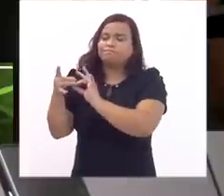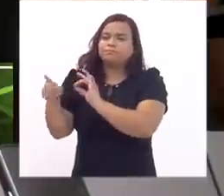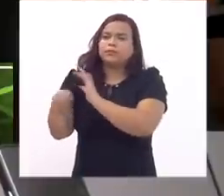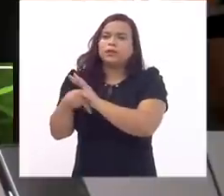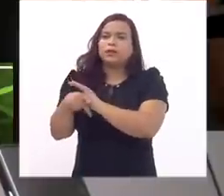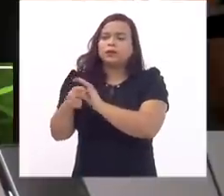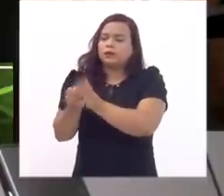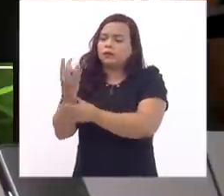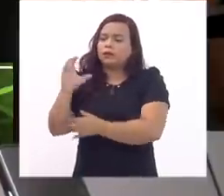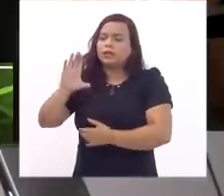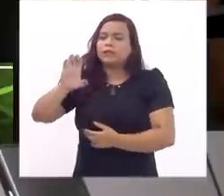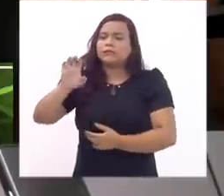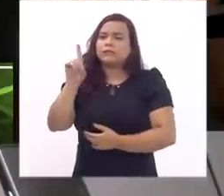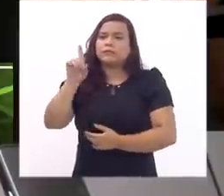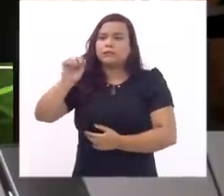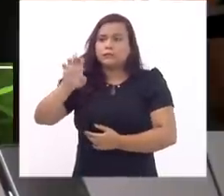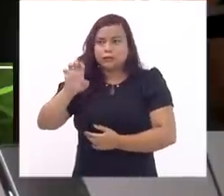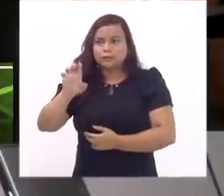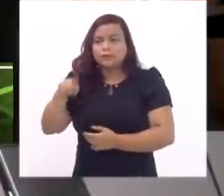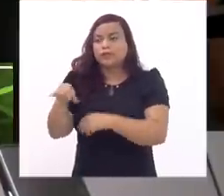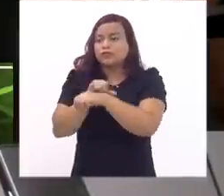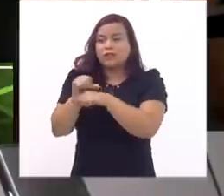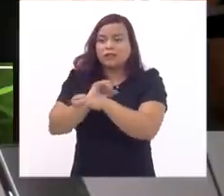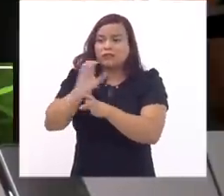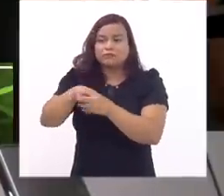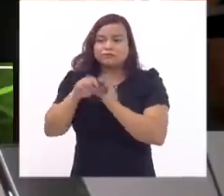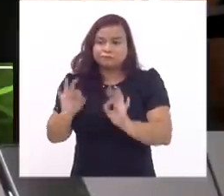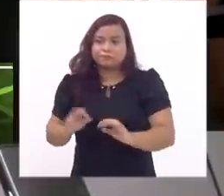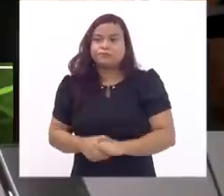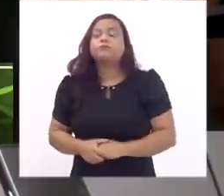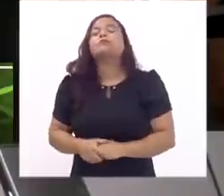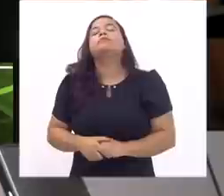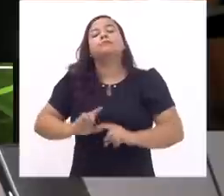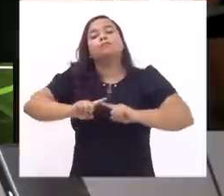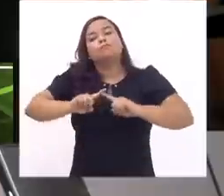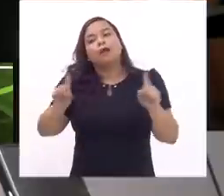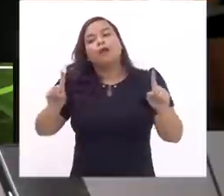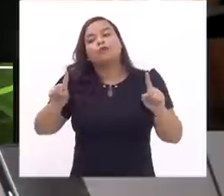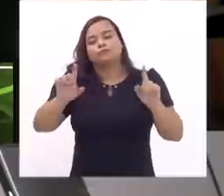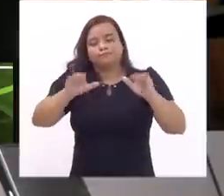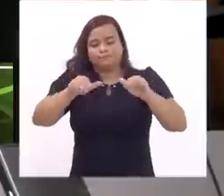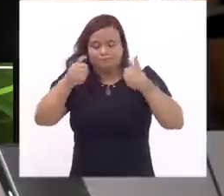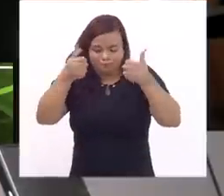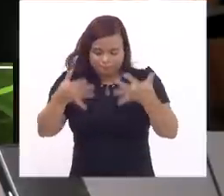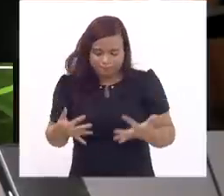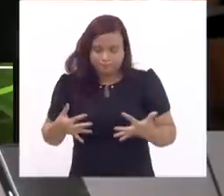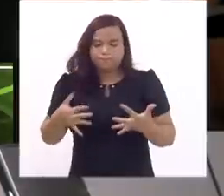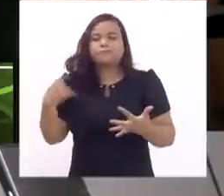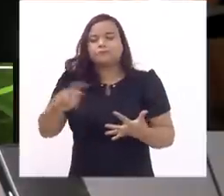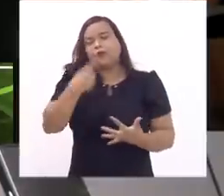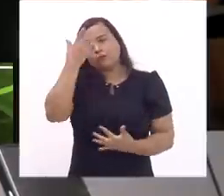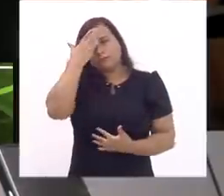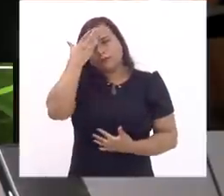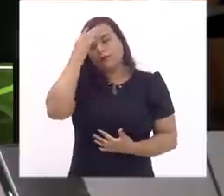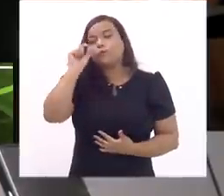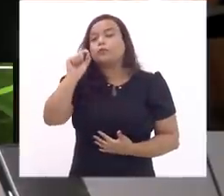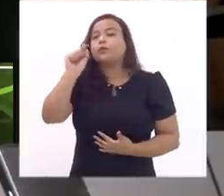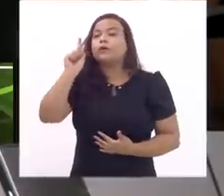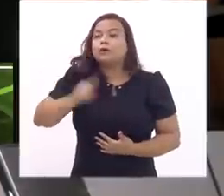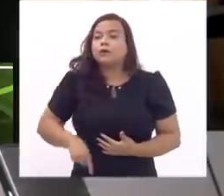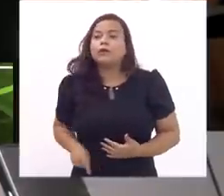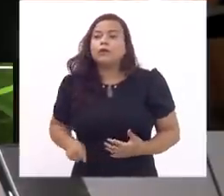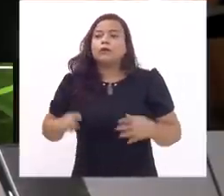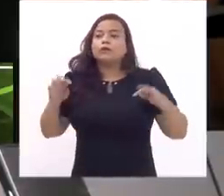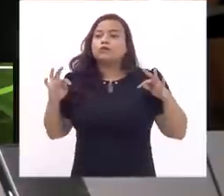Ora, presidente, o que há de se convir é que não está todo mundo lotado